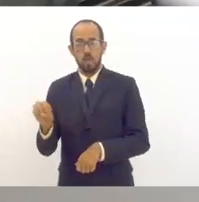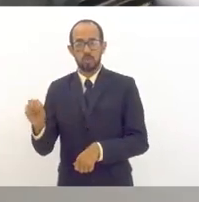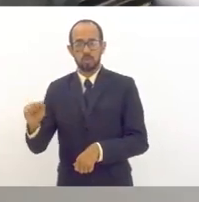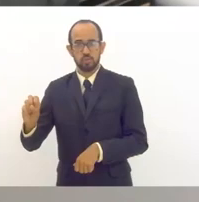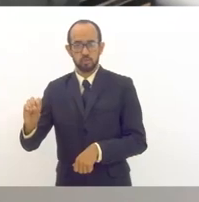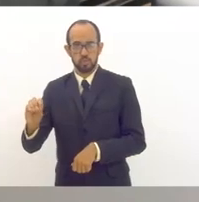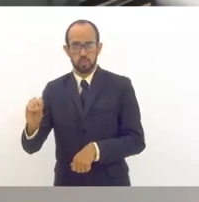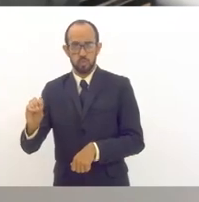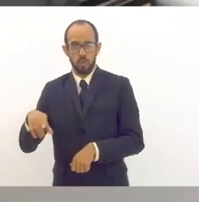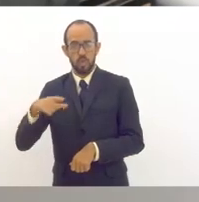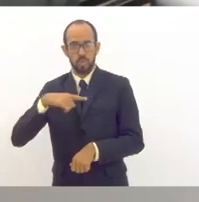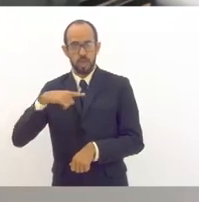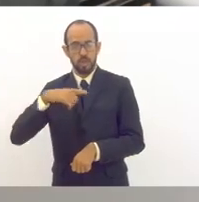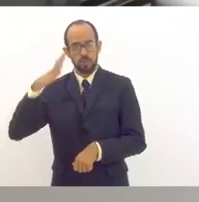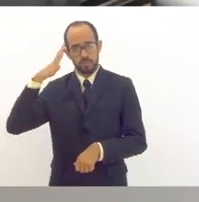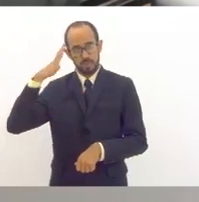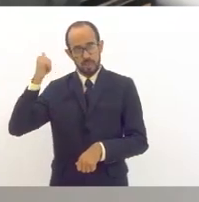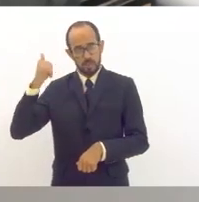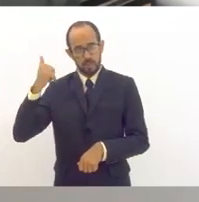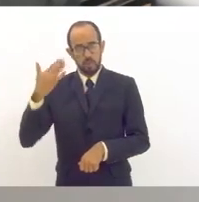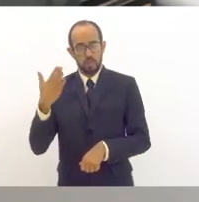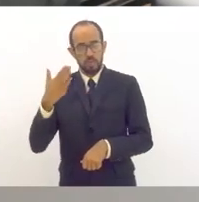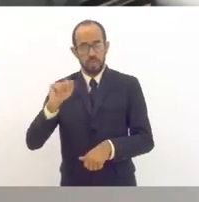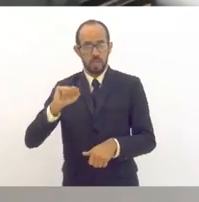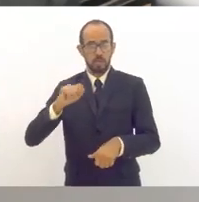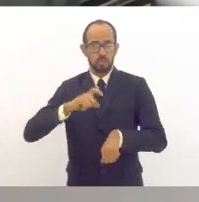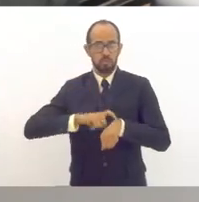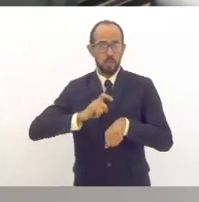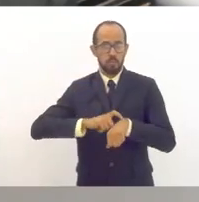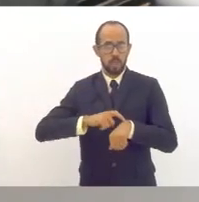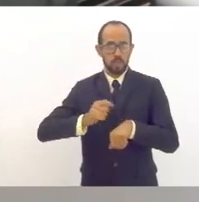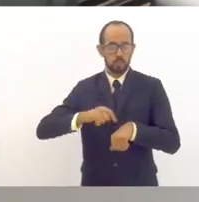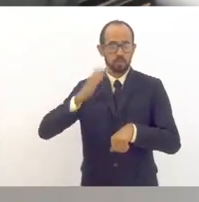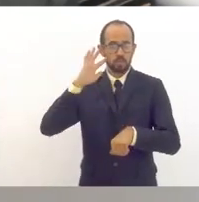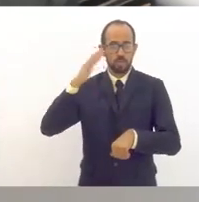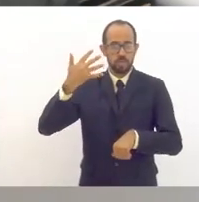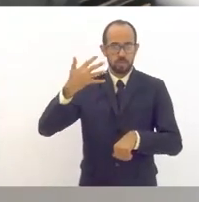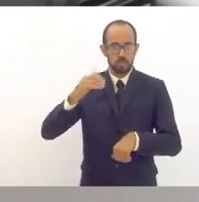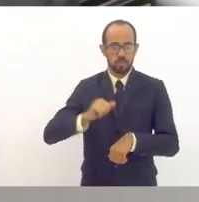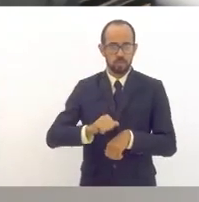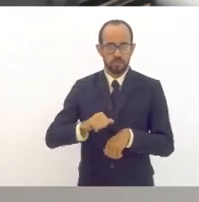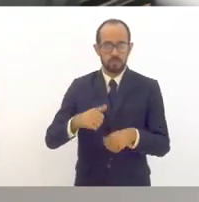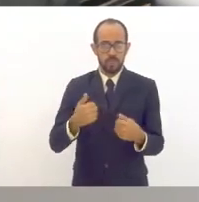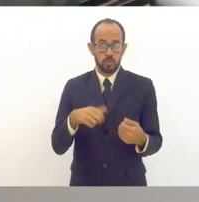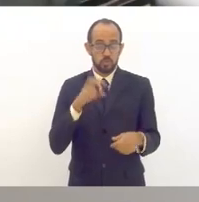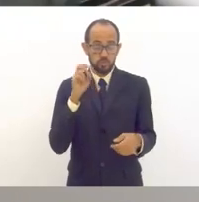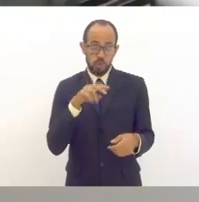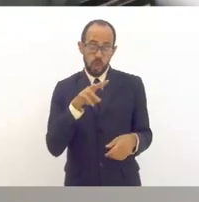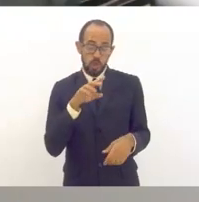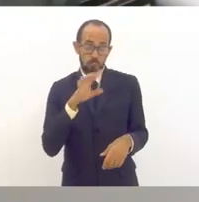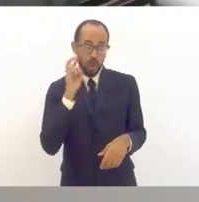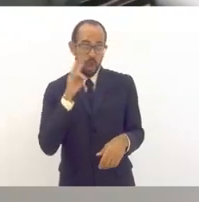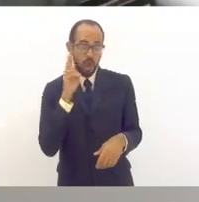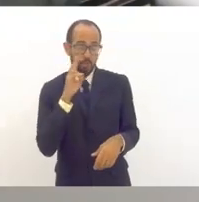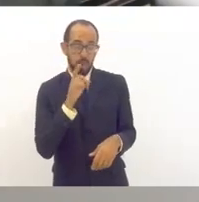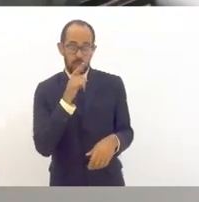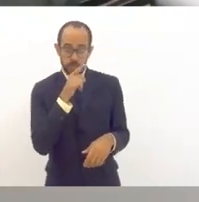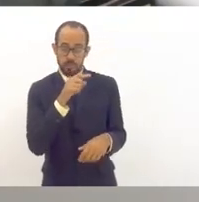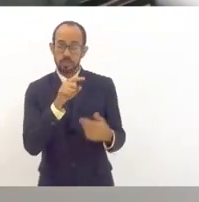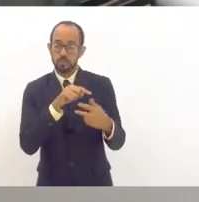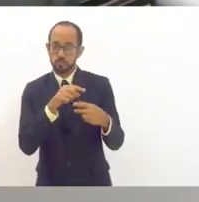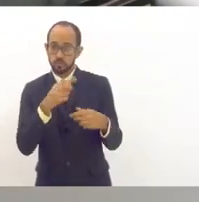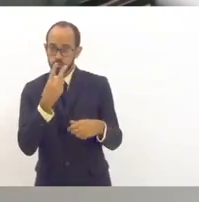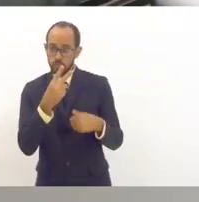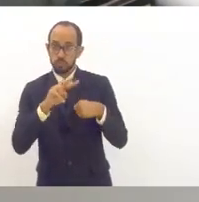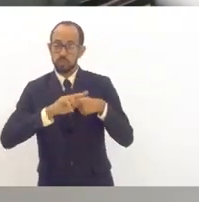uma sabedoria nessa ponderação do que ele decidiu então só queria lembrar esses esses dois